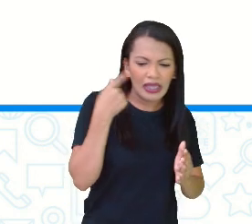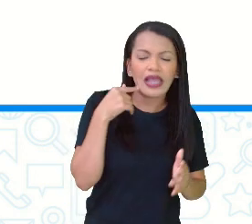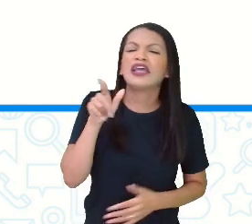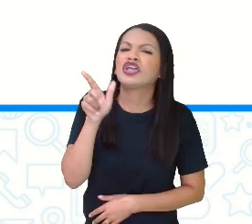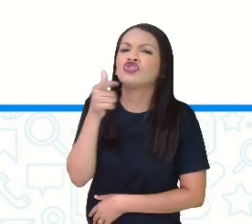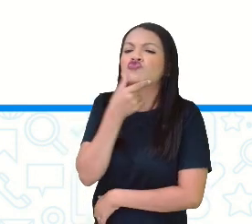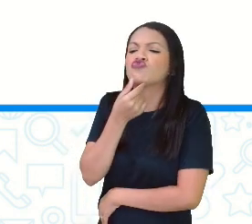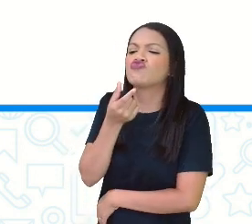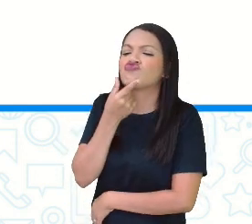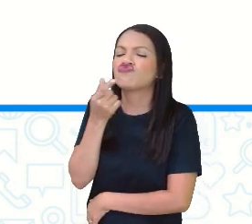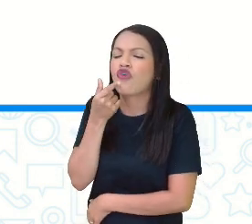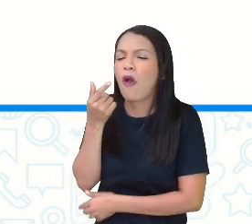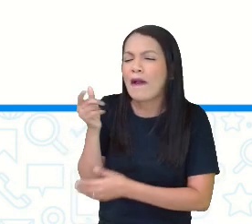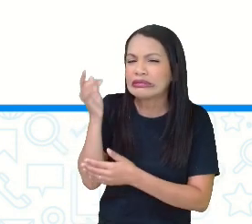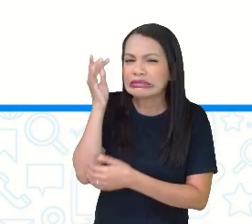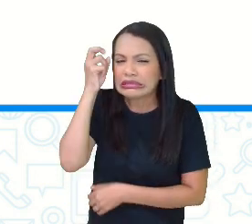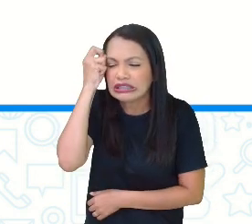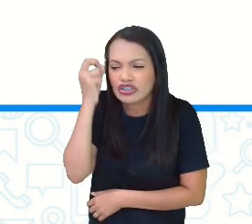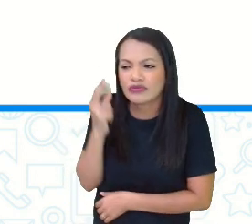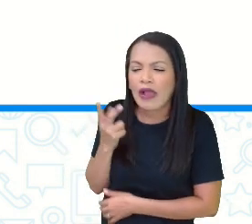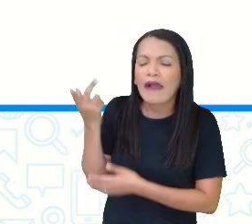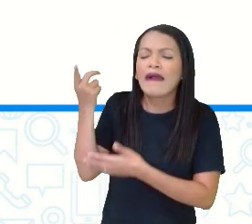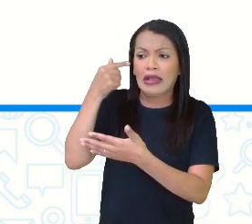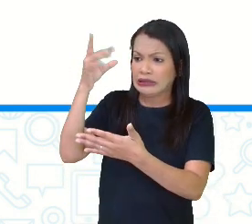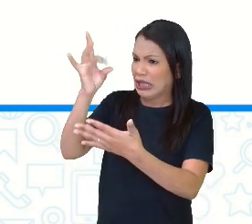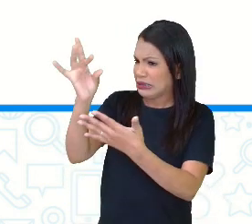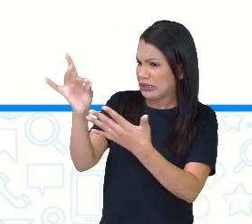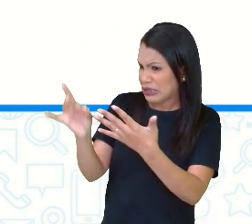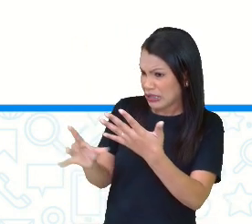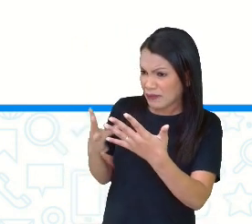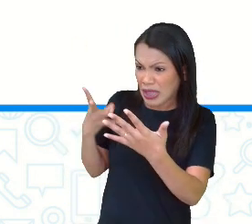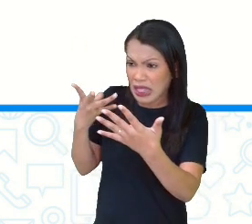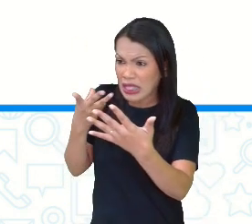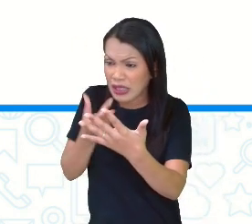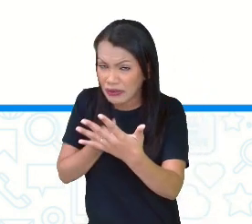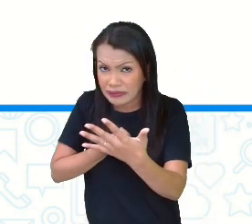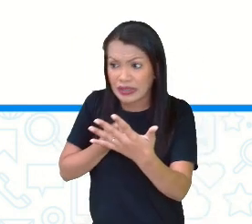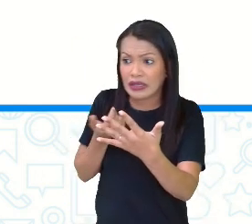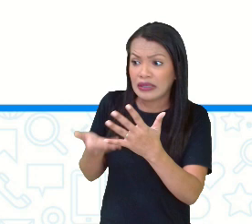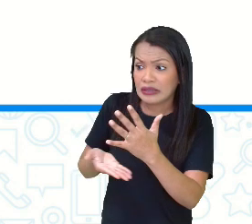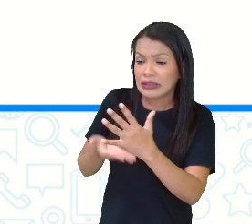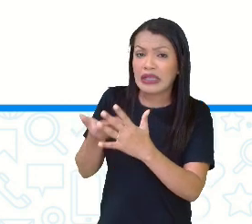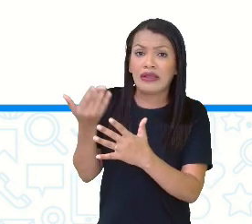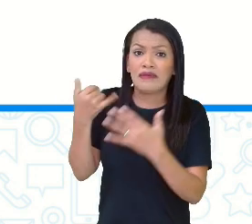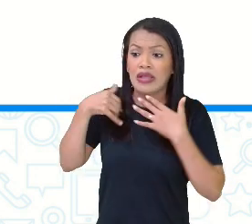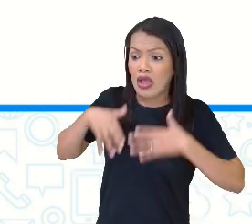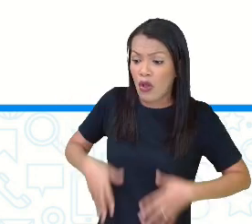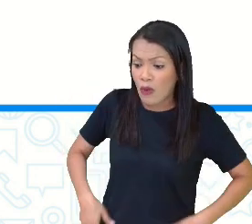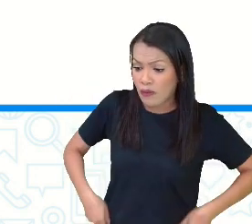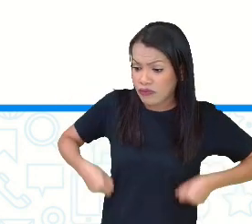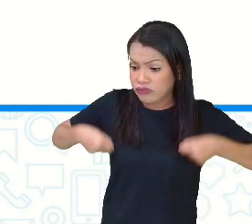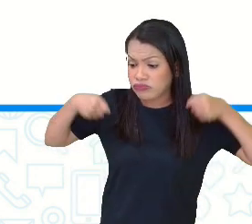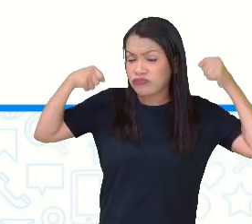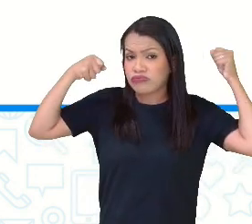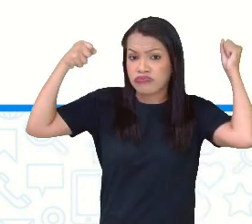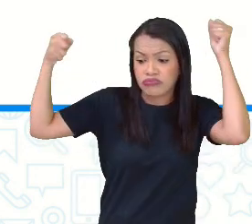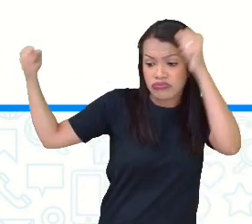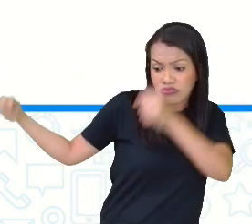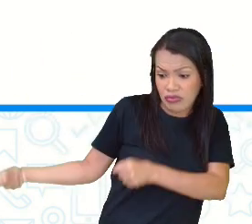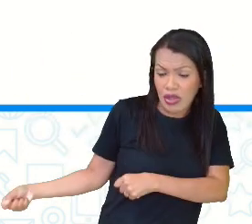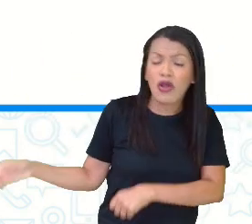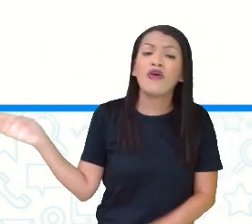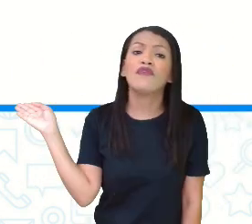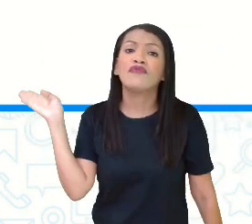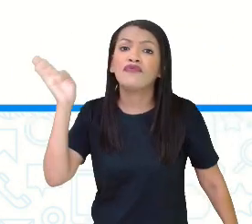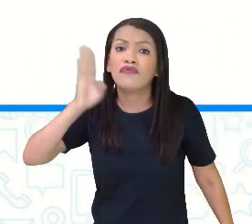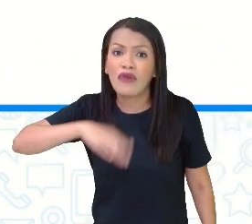roupas, porque todos temiam ser considerados tolos ou incapazes. Tirai agora vossas roupas, majestade, disse um dos falsos